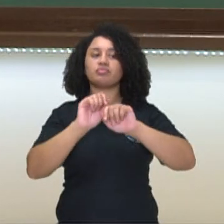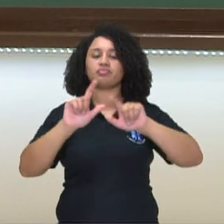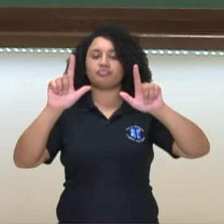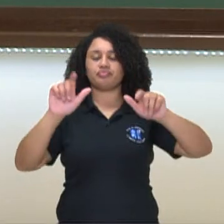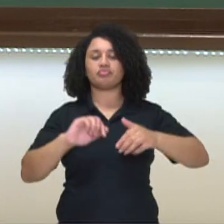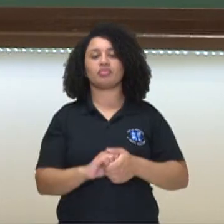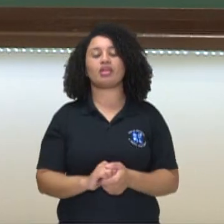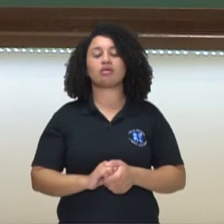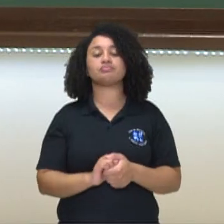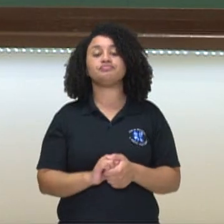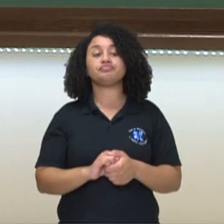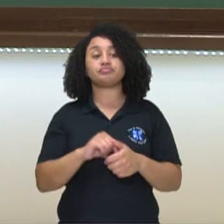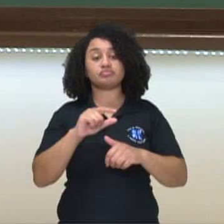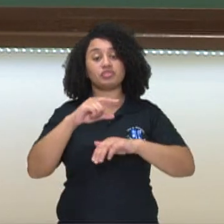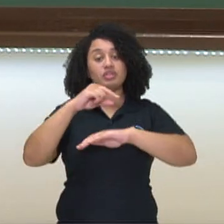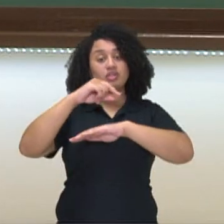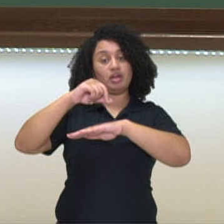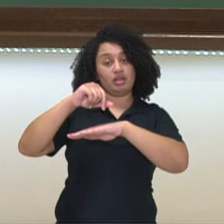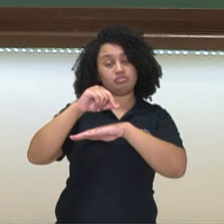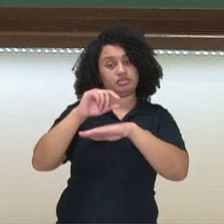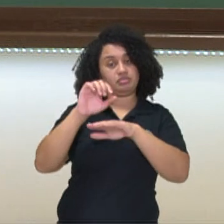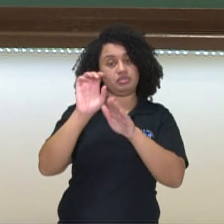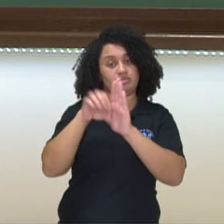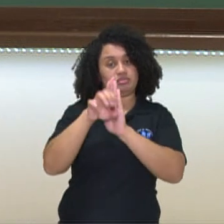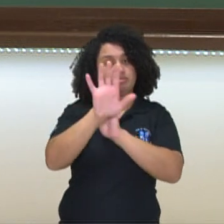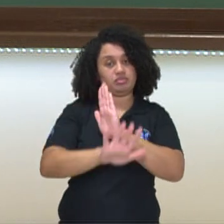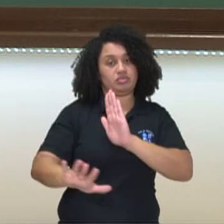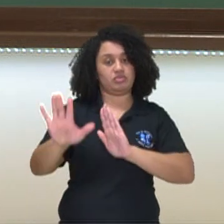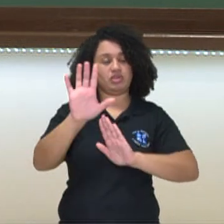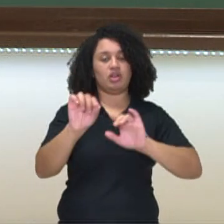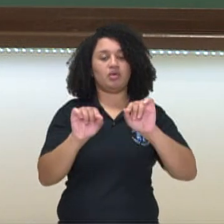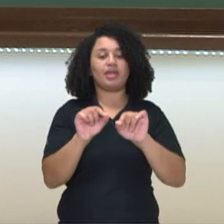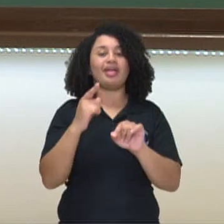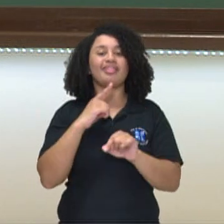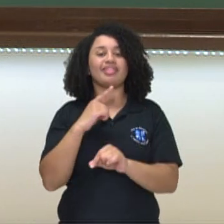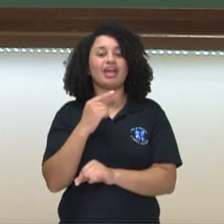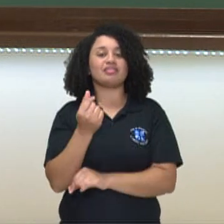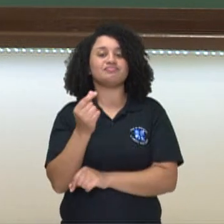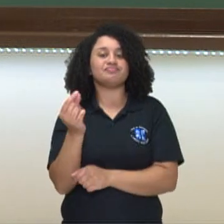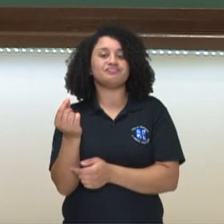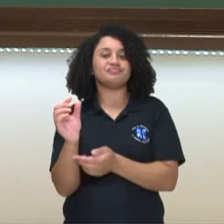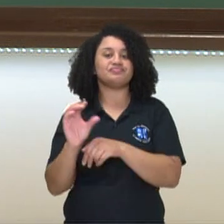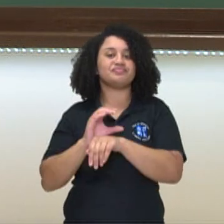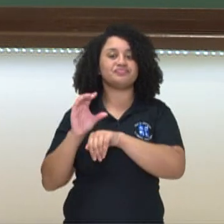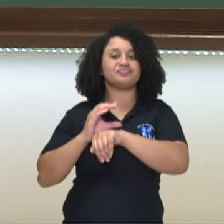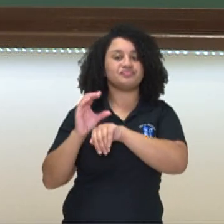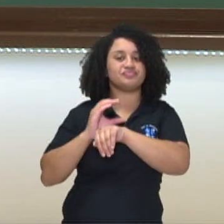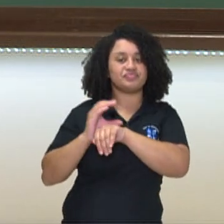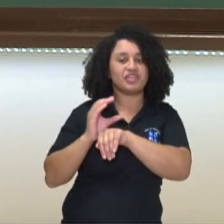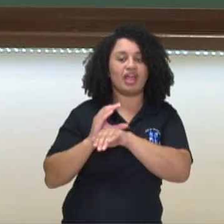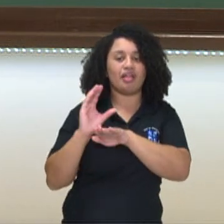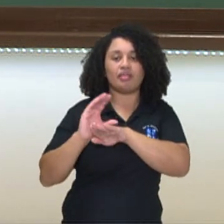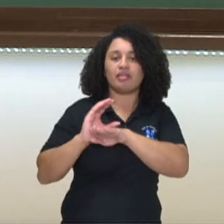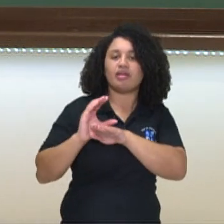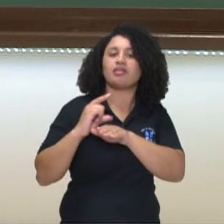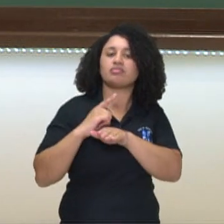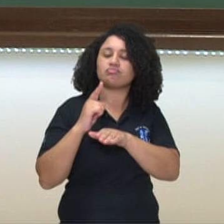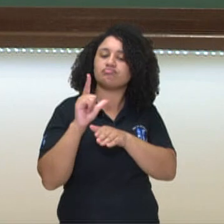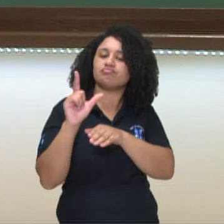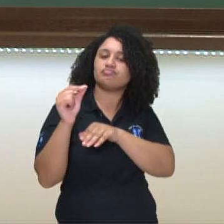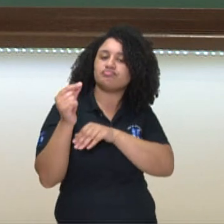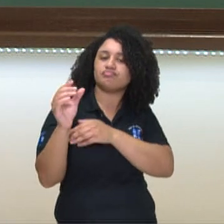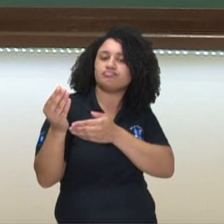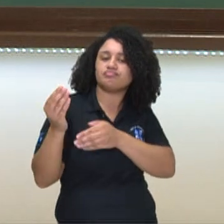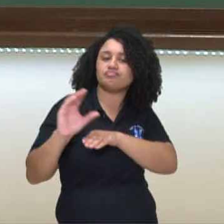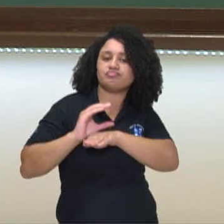seu conceito literal, ele abrange principalmente a obtenção do lucro. No decorrer desse processo da obtenção de lucro,